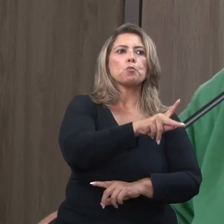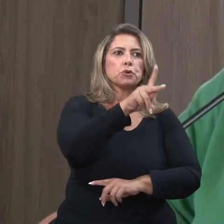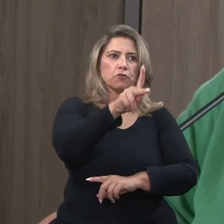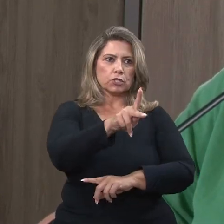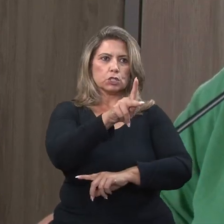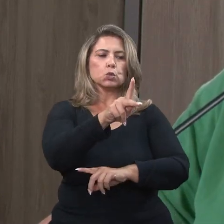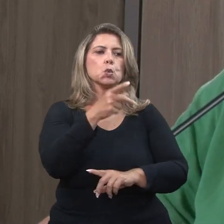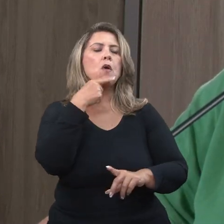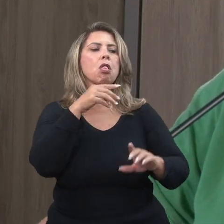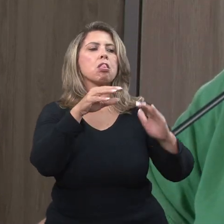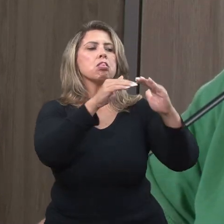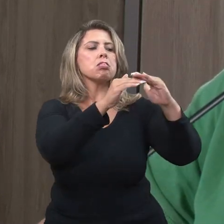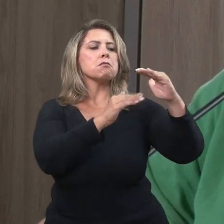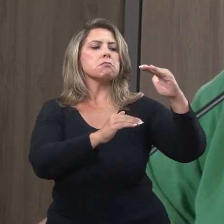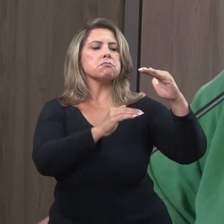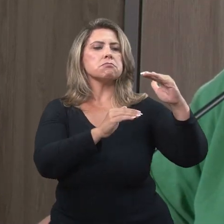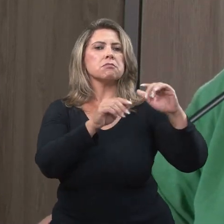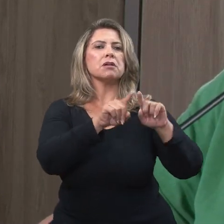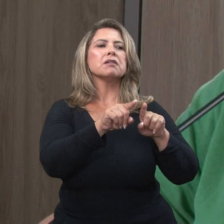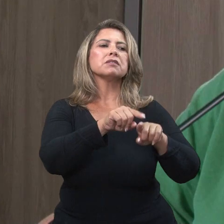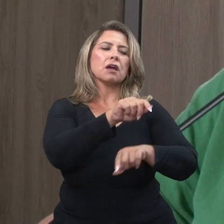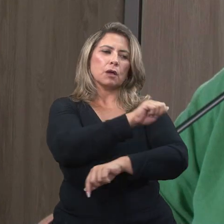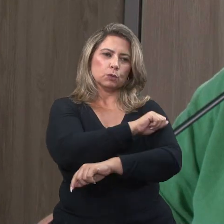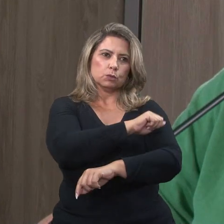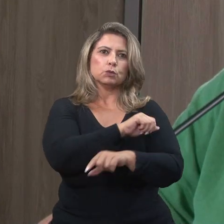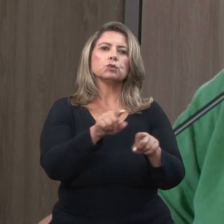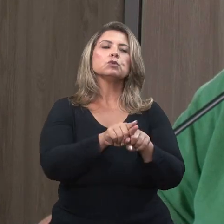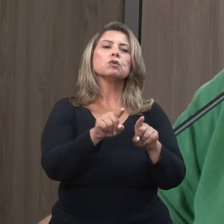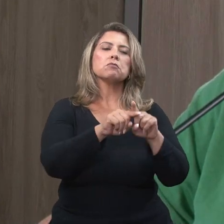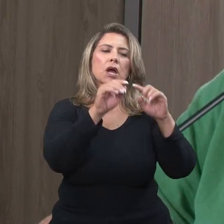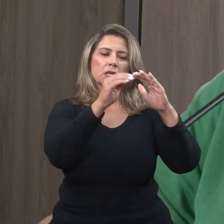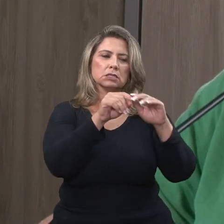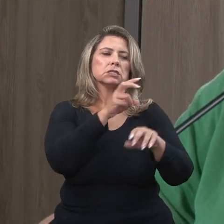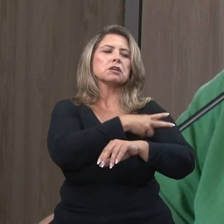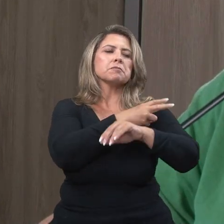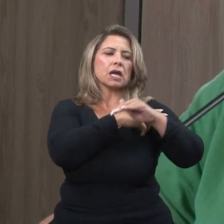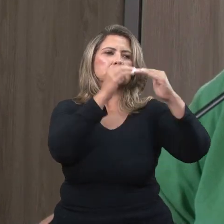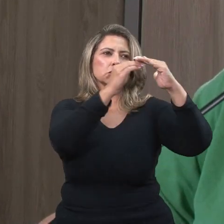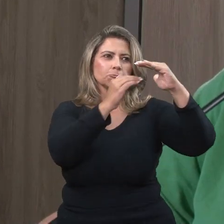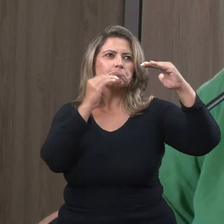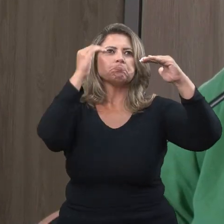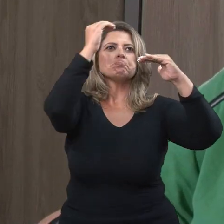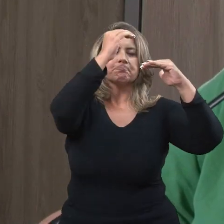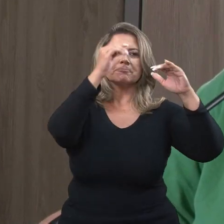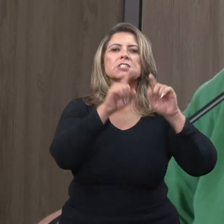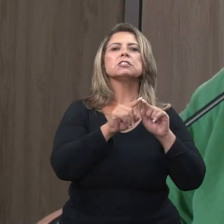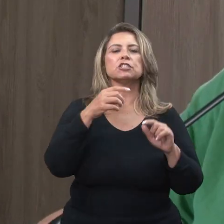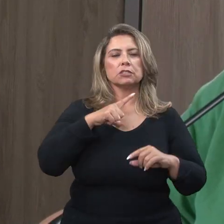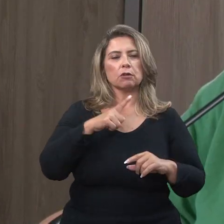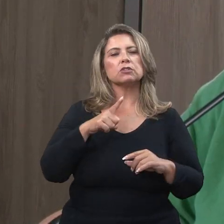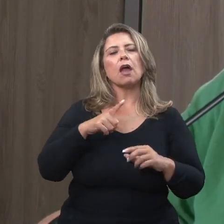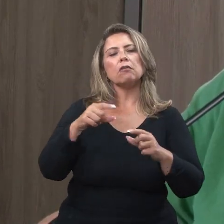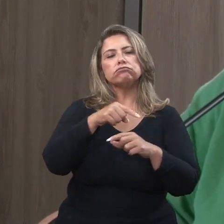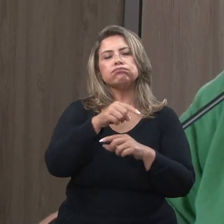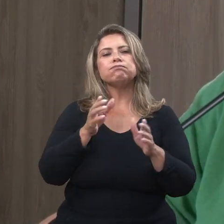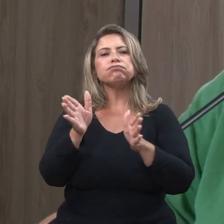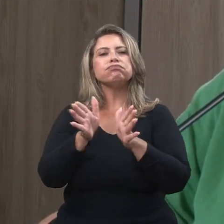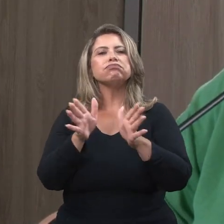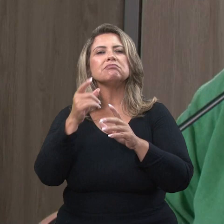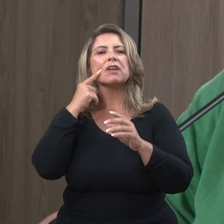exemplo, não só entre colegas, uma relação hierárquica, mas uma relação entre professor-aluno, que existe